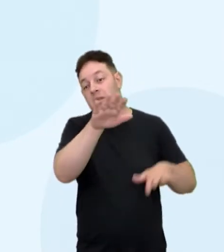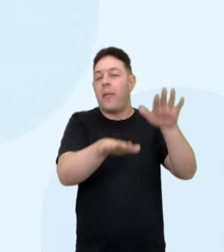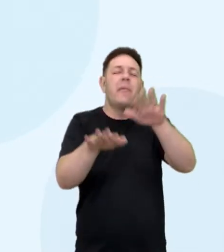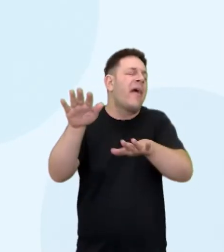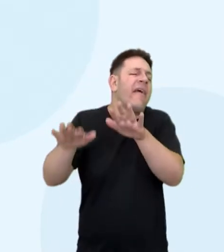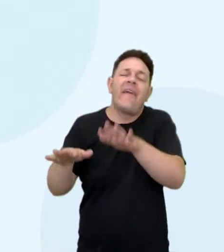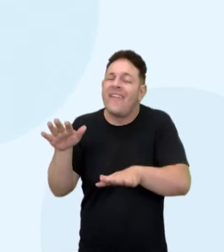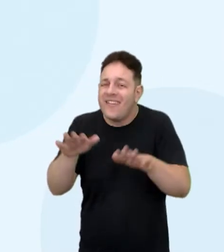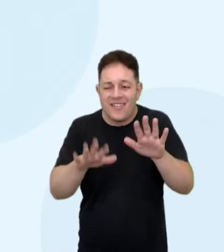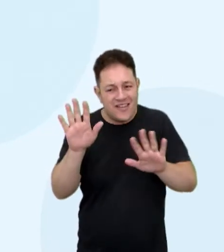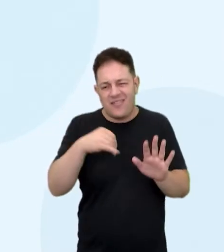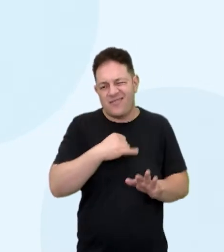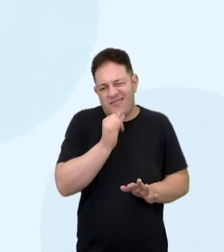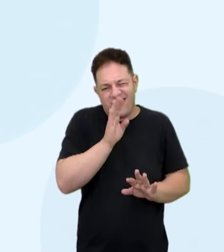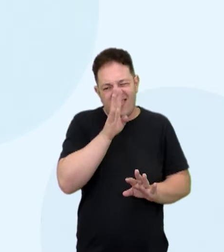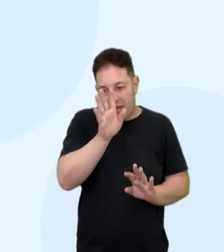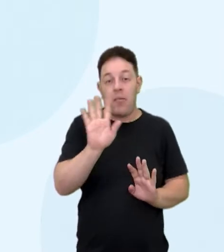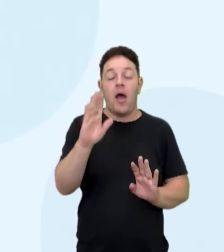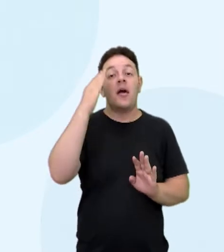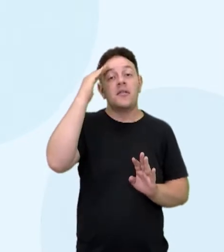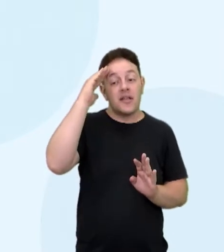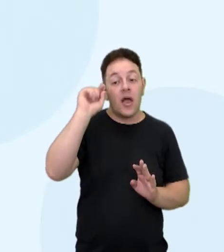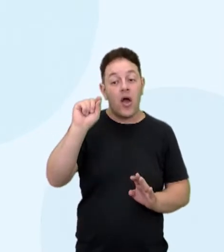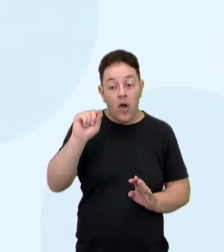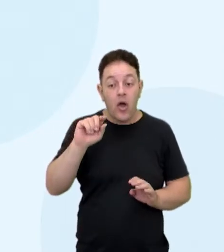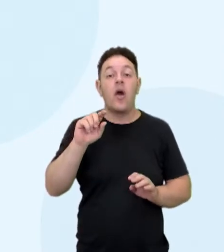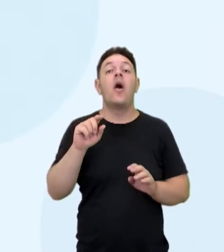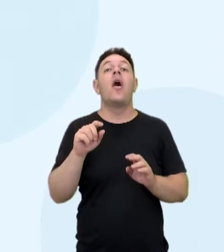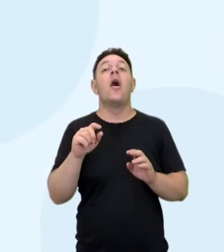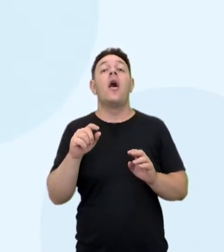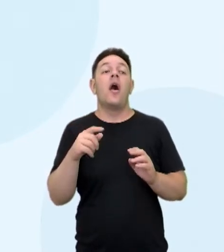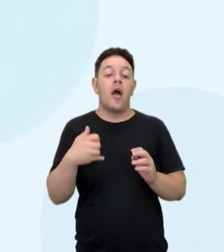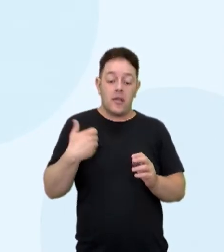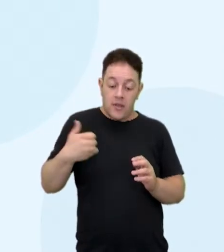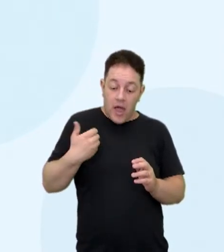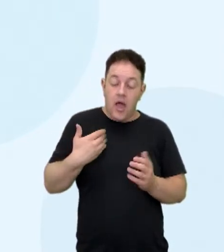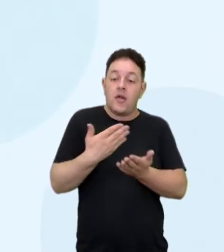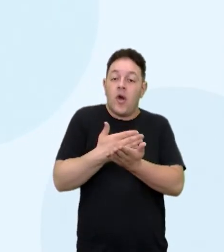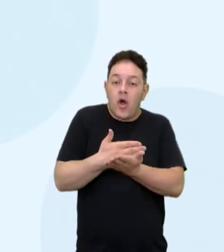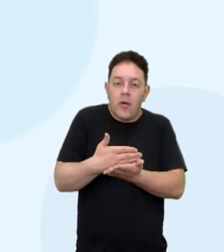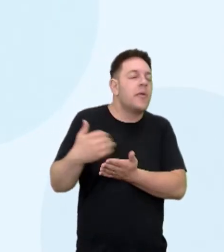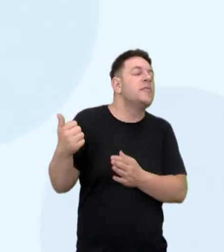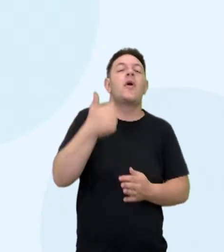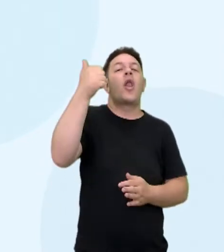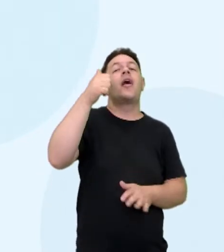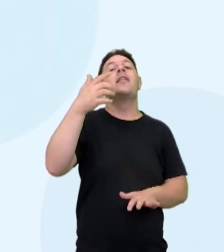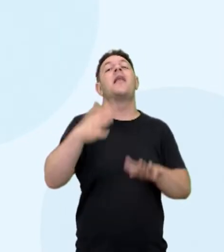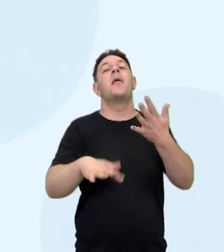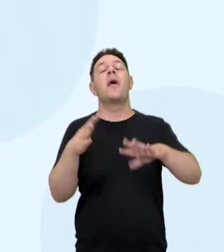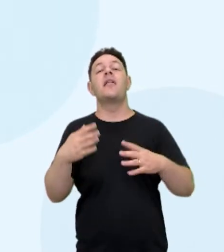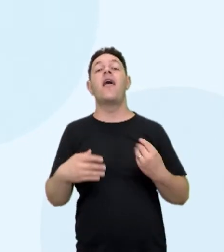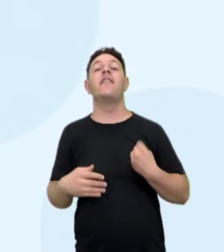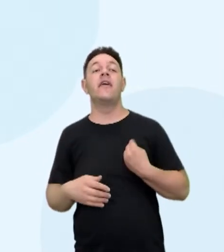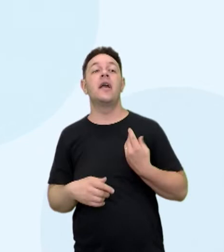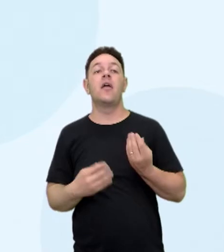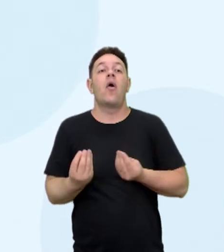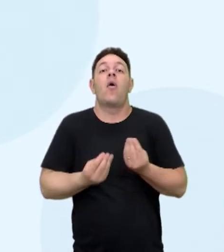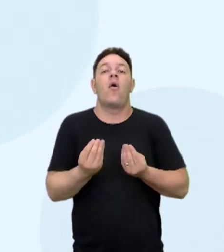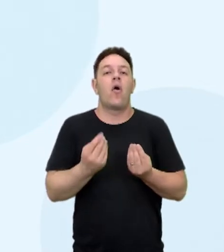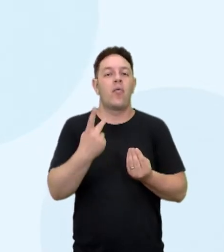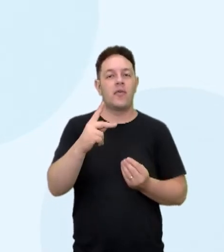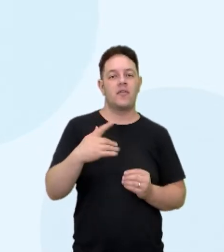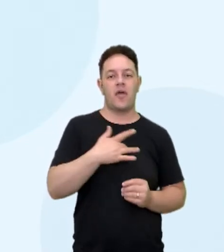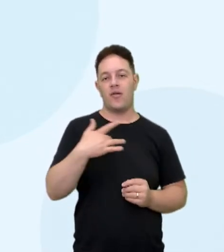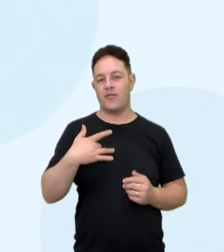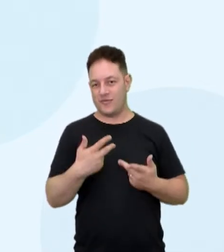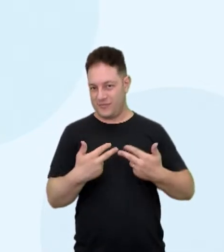chutando aqui, mas é bom entender que essa questão de quando se inicia a melhor idade tem muito a ver com a expectativa de vida. E